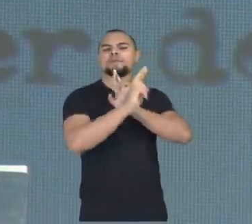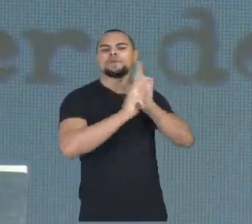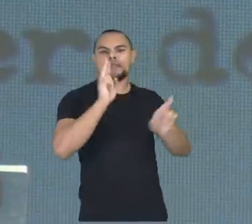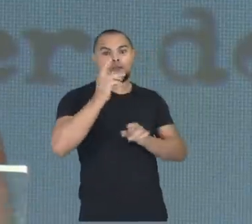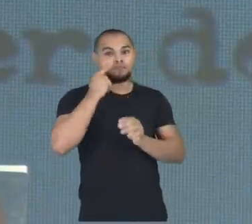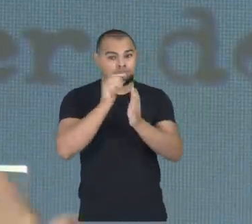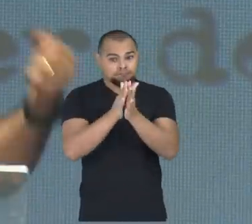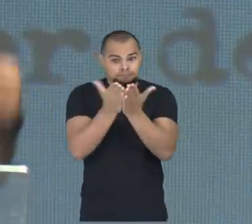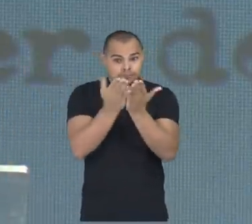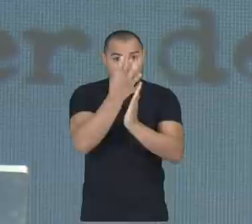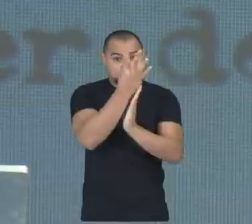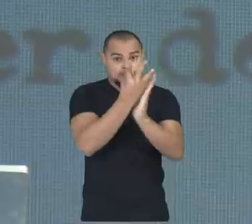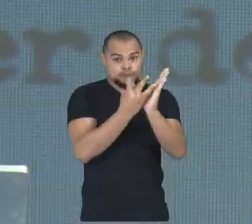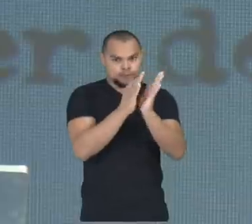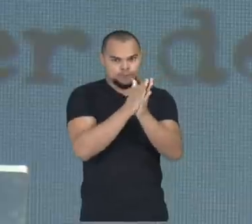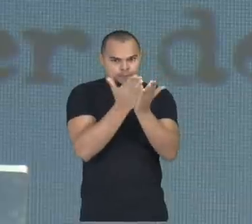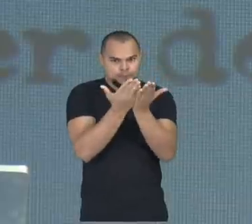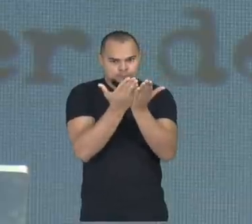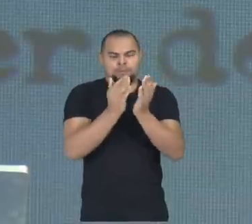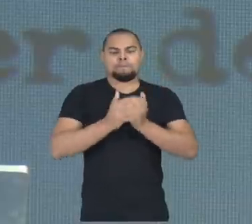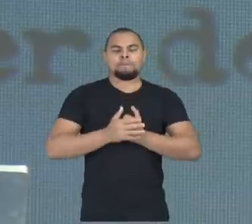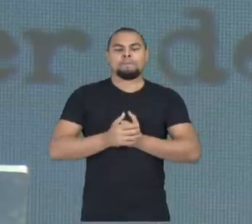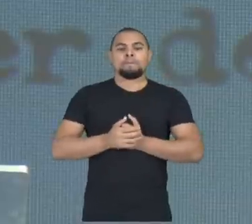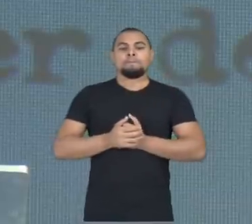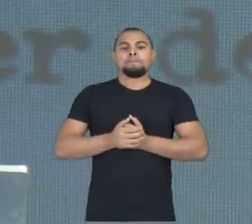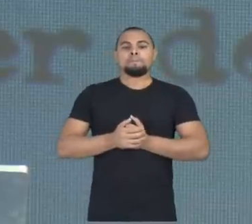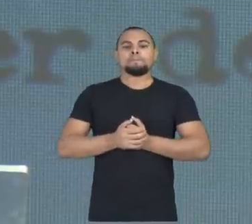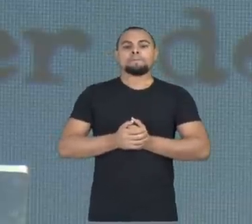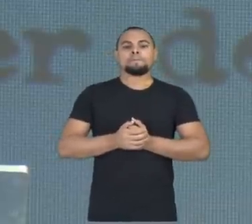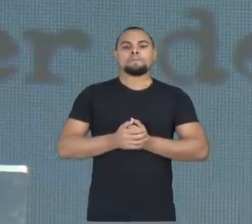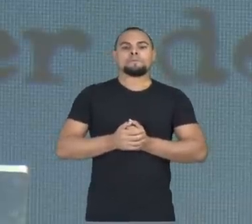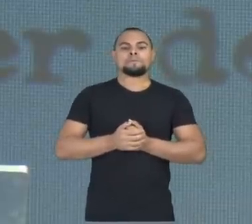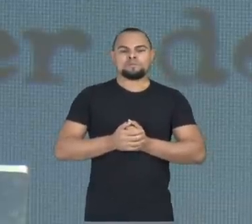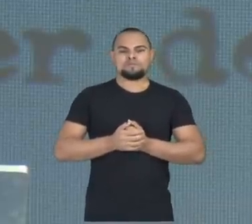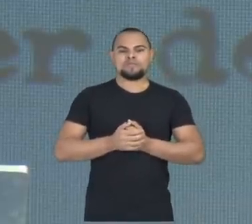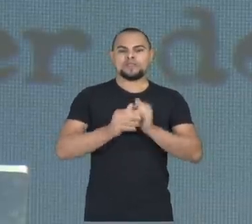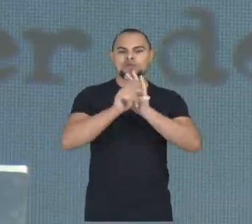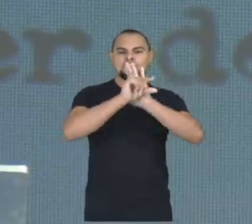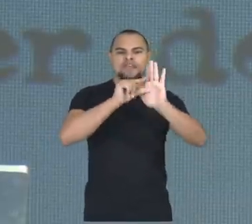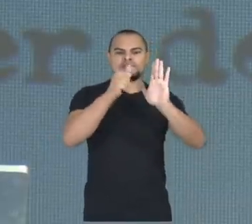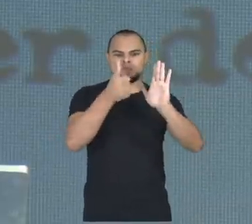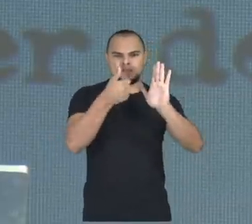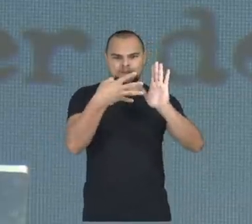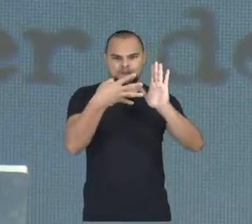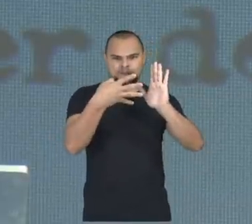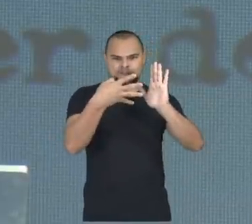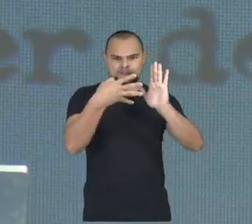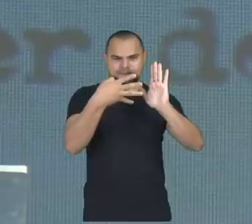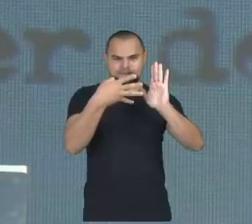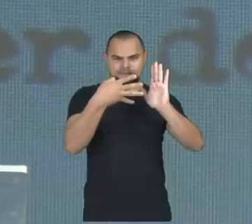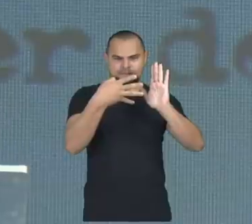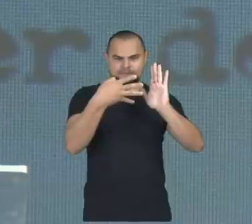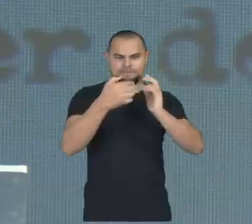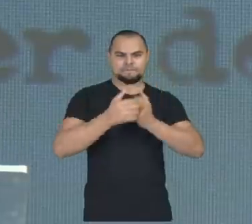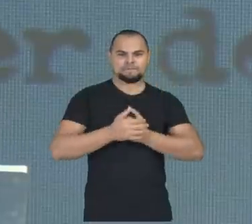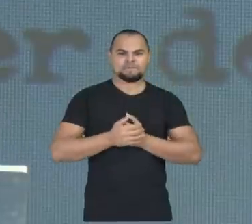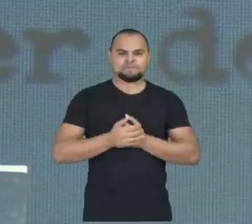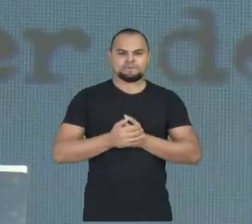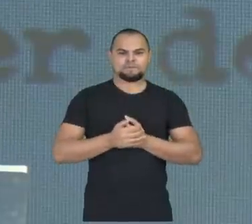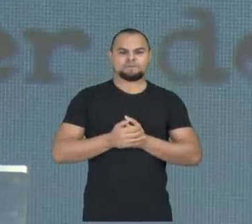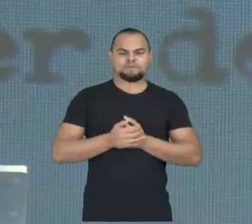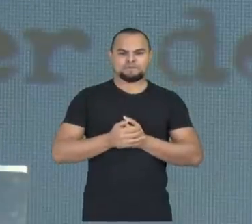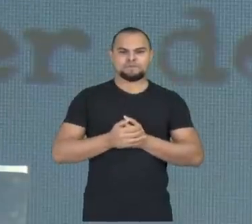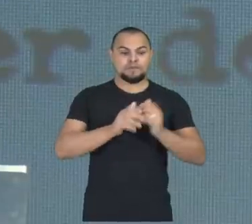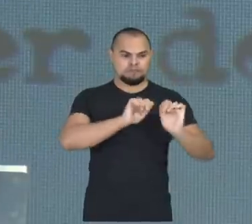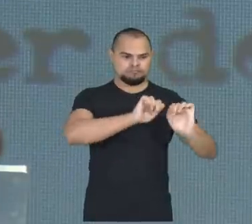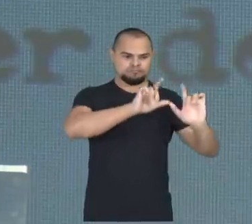Bíblia, vamos ler a Bíblia, abre aí, no verso 14, é bom que saia na tela aí para quem